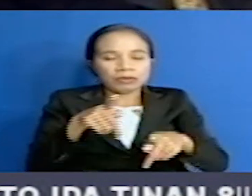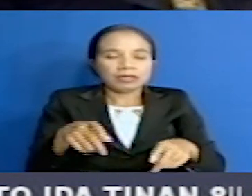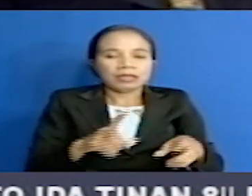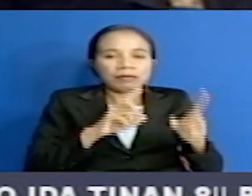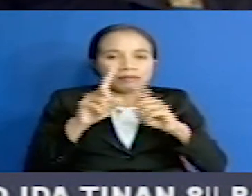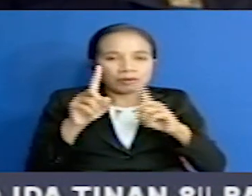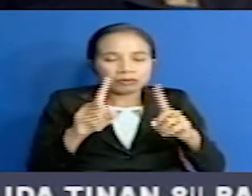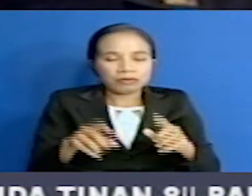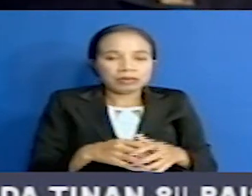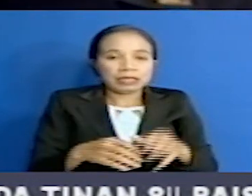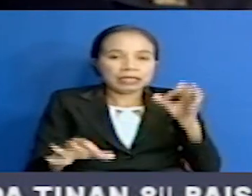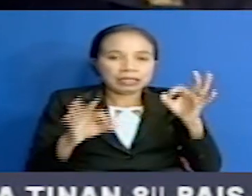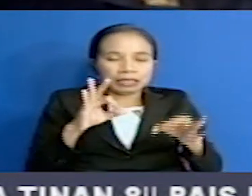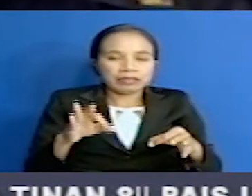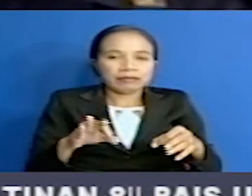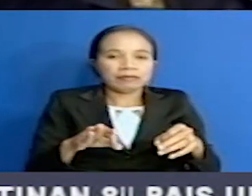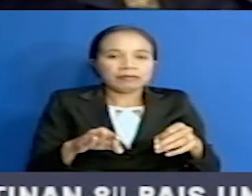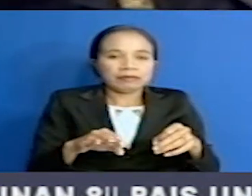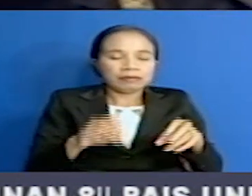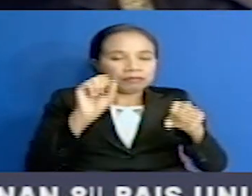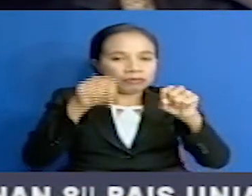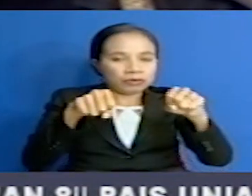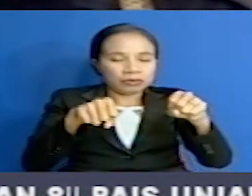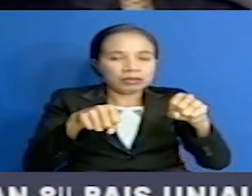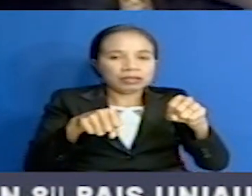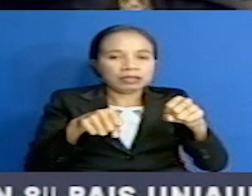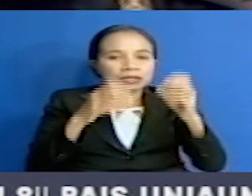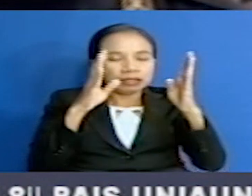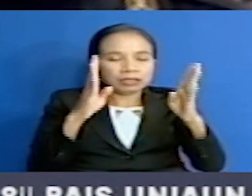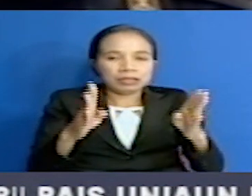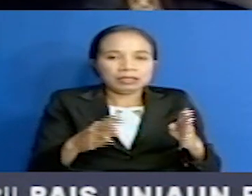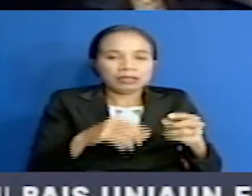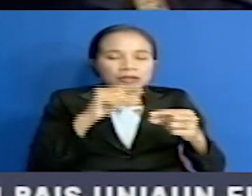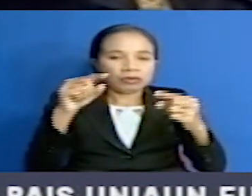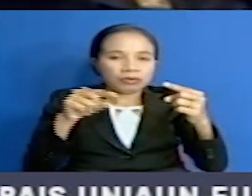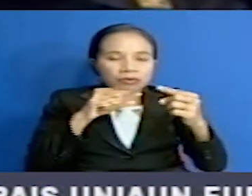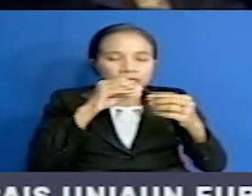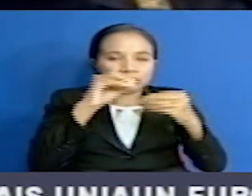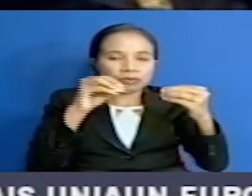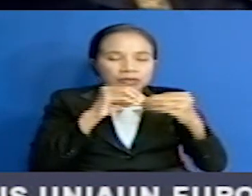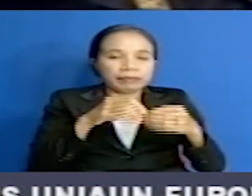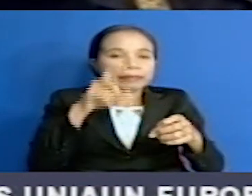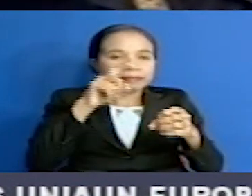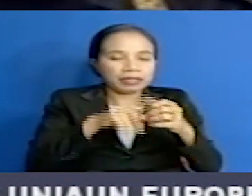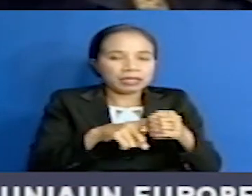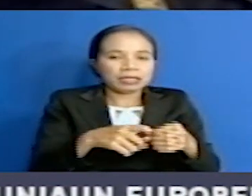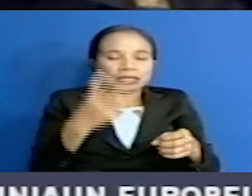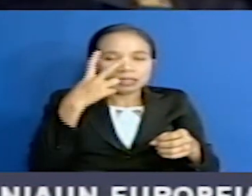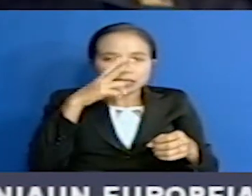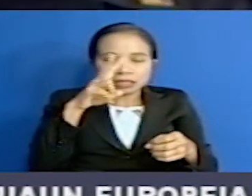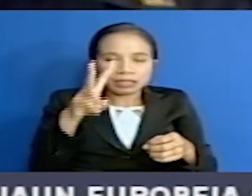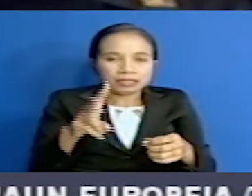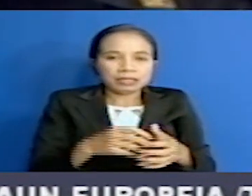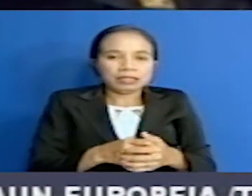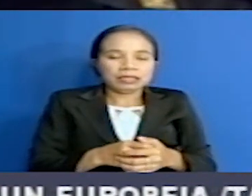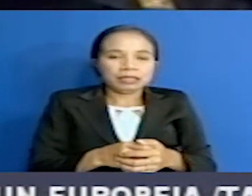né? Quando a etnia motorista será greve, quando vai folha em mina, é uma rota tal de Aneva, arte marcial será halo checkpoint. Neve, a etnia